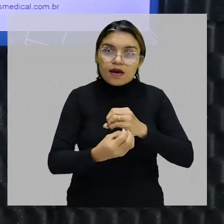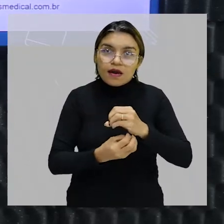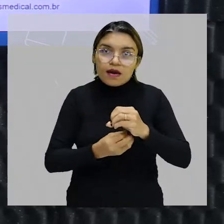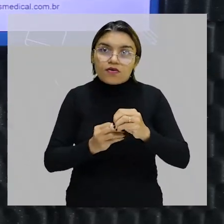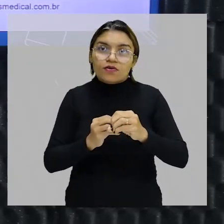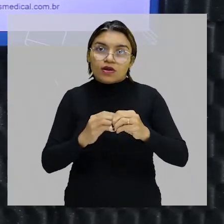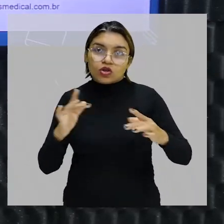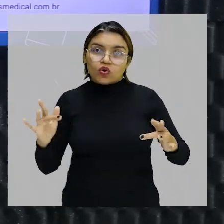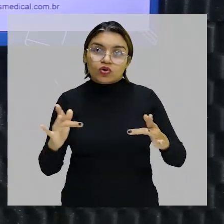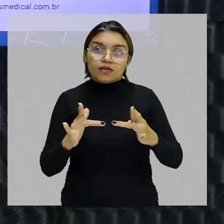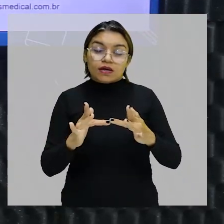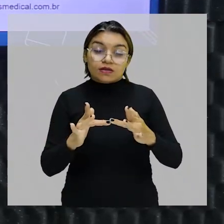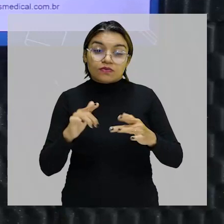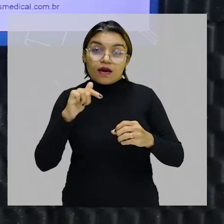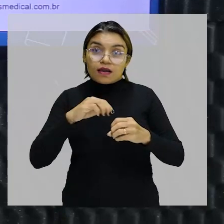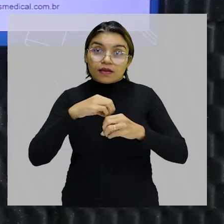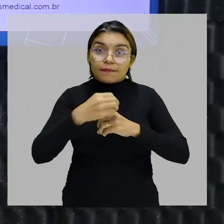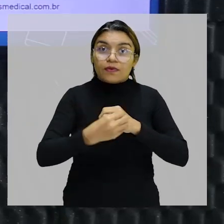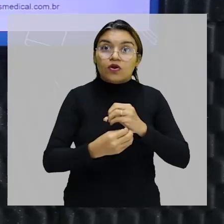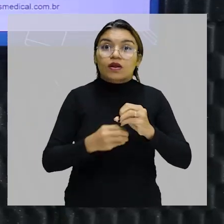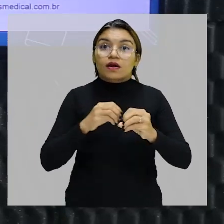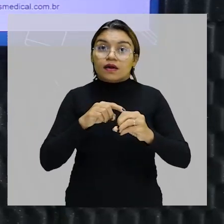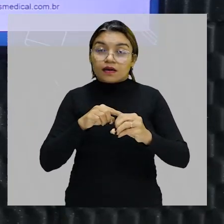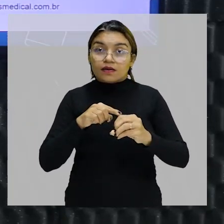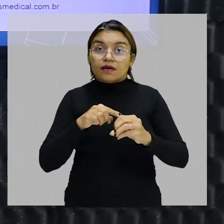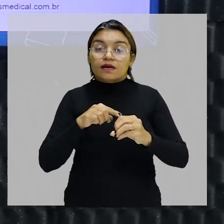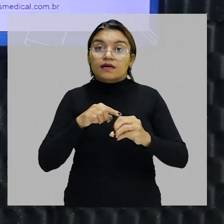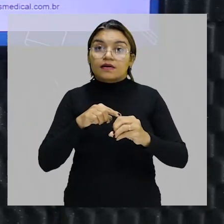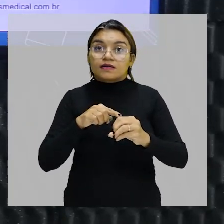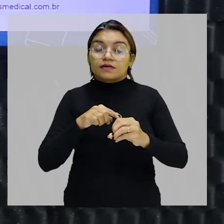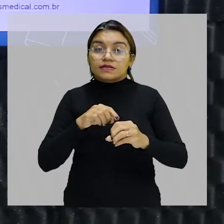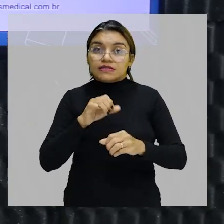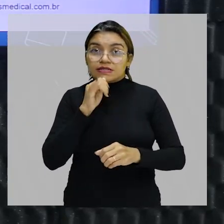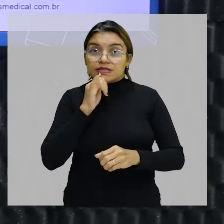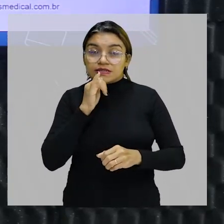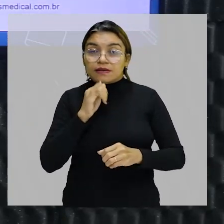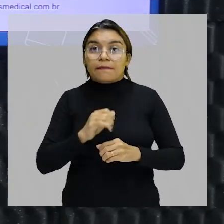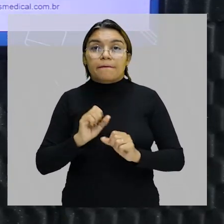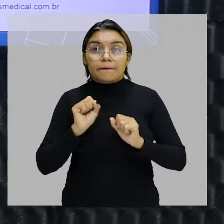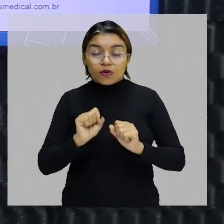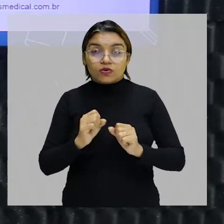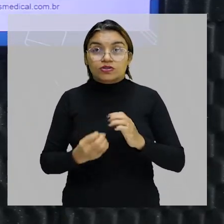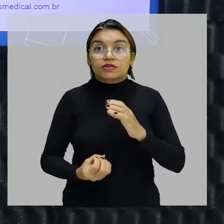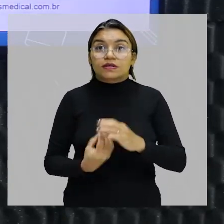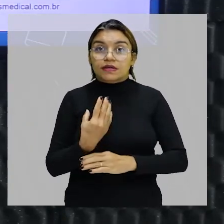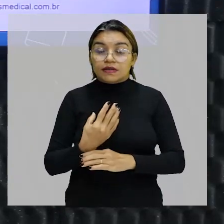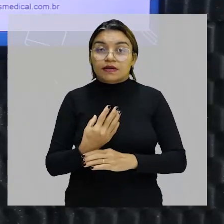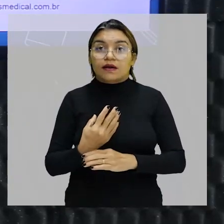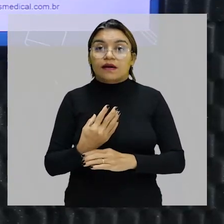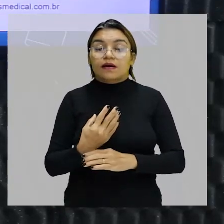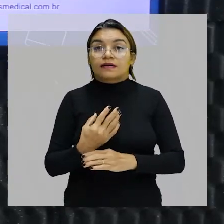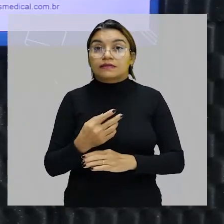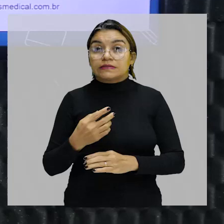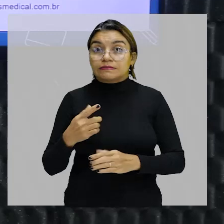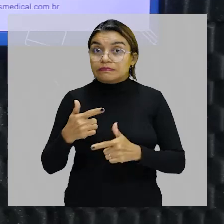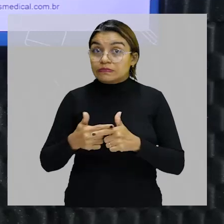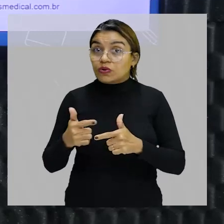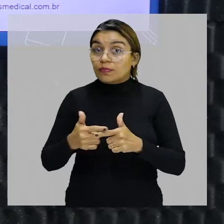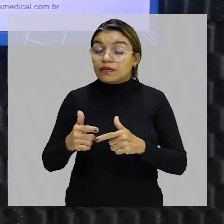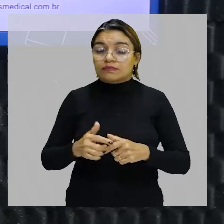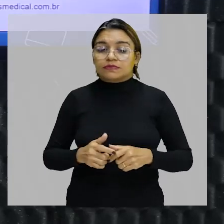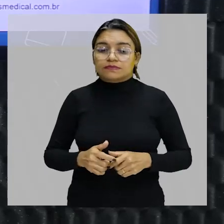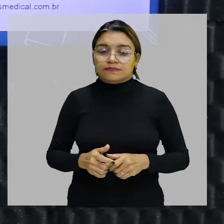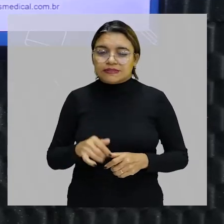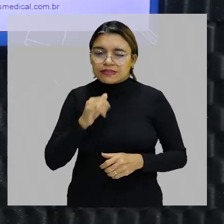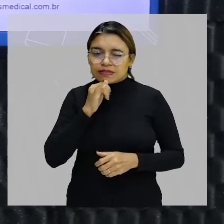contato. E essas moléculas vão se tornar instáveis, podendo gerar alguns problemas. Os